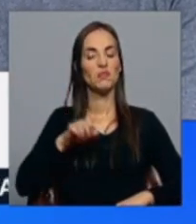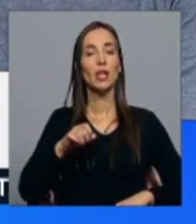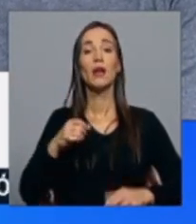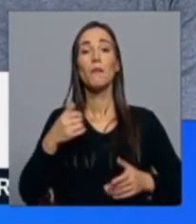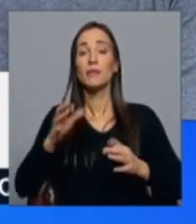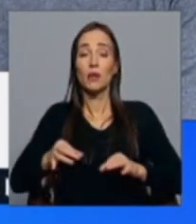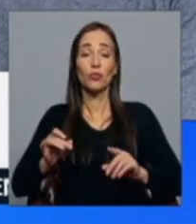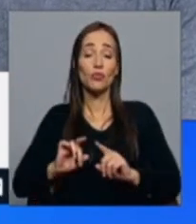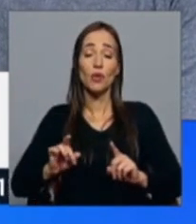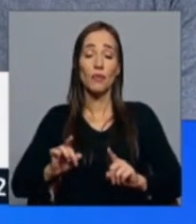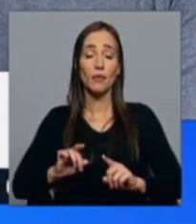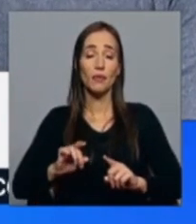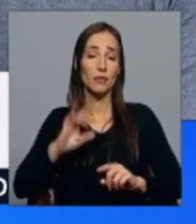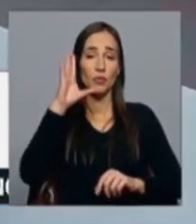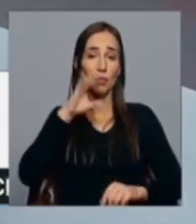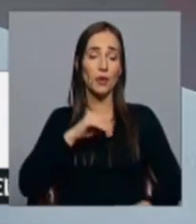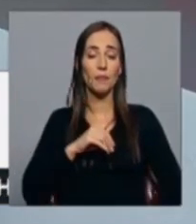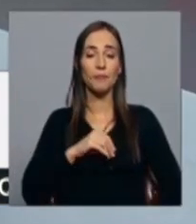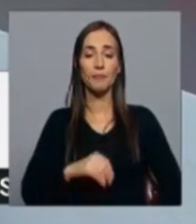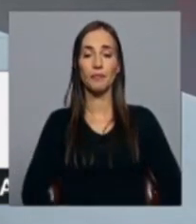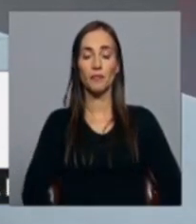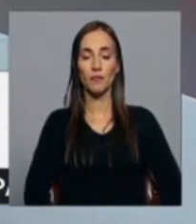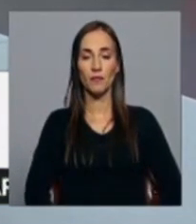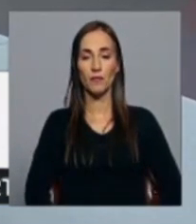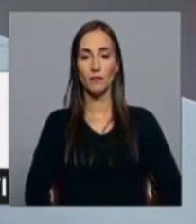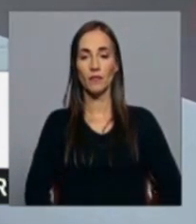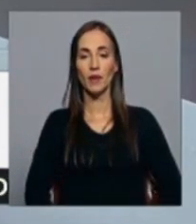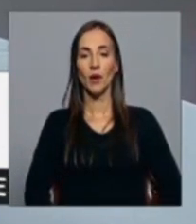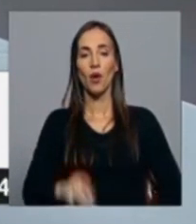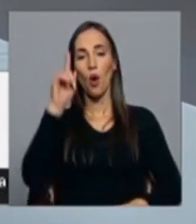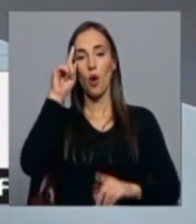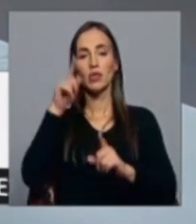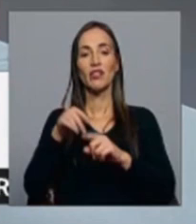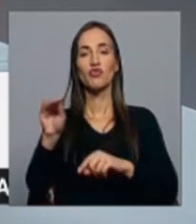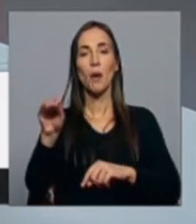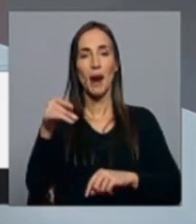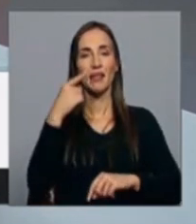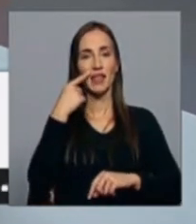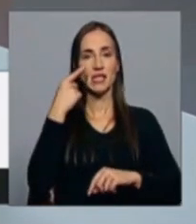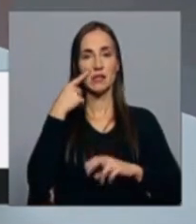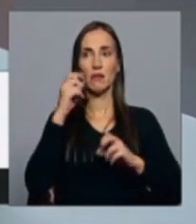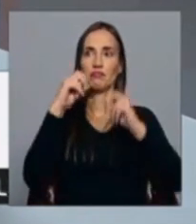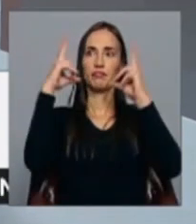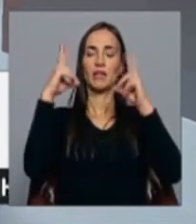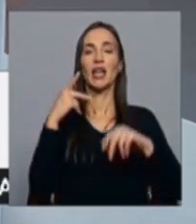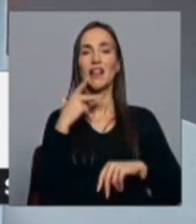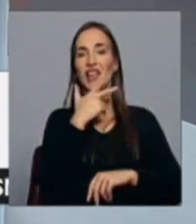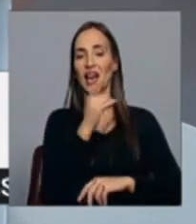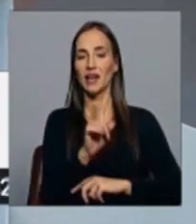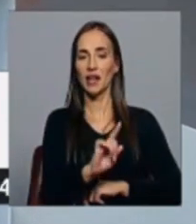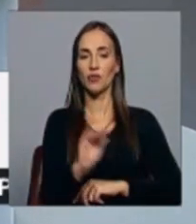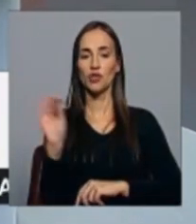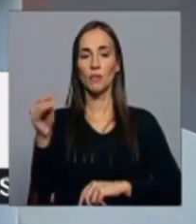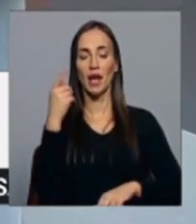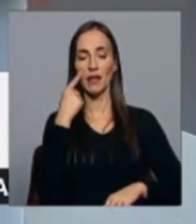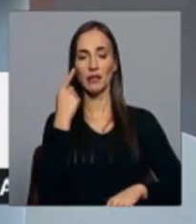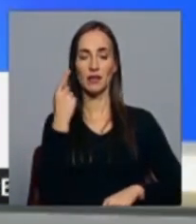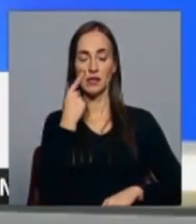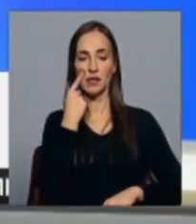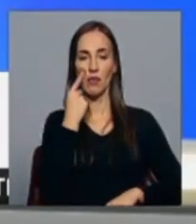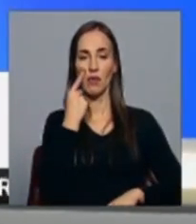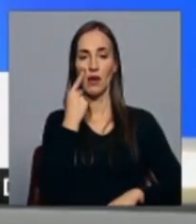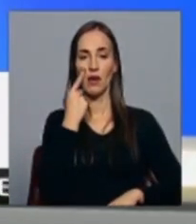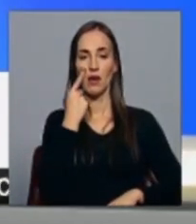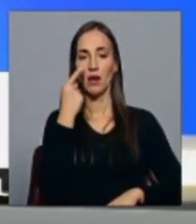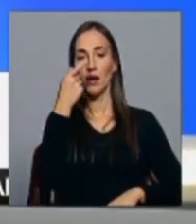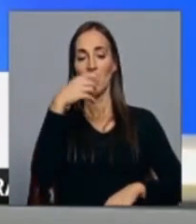tanto pretendeu alertar consciências não foi para criticar foi mais para fazer essa essa alerta e preservar